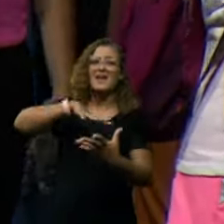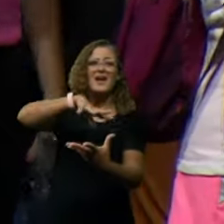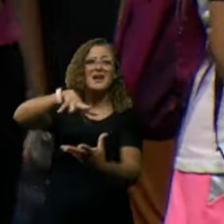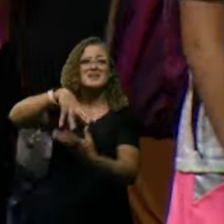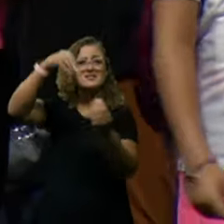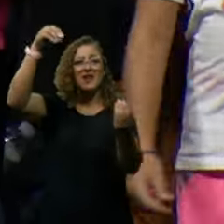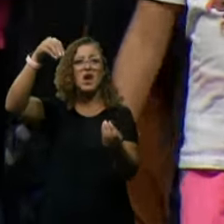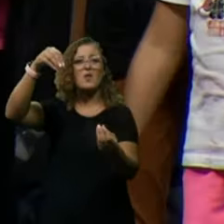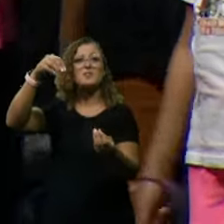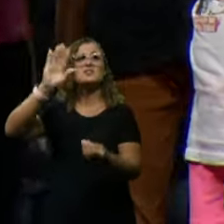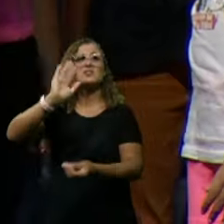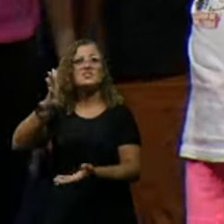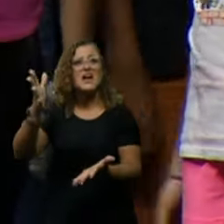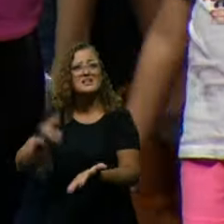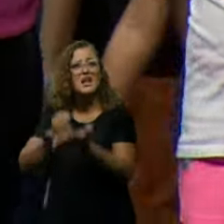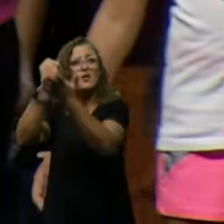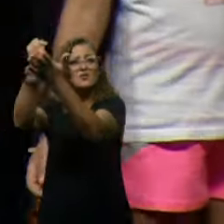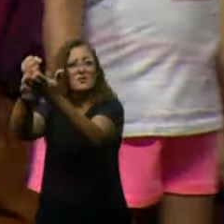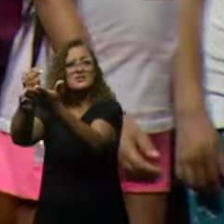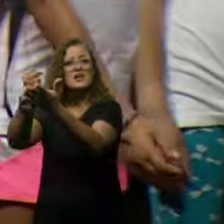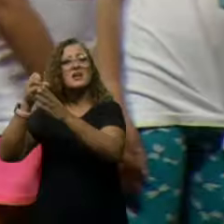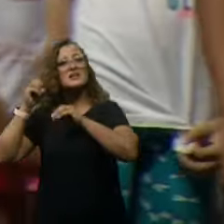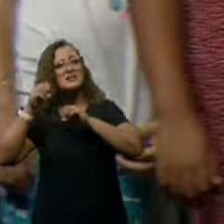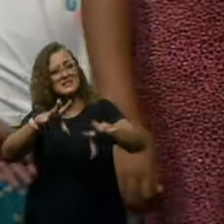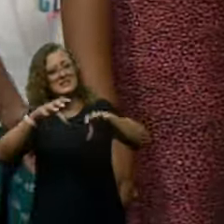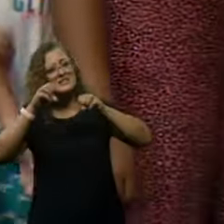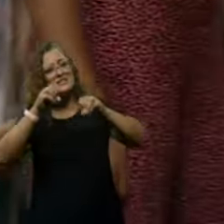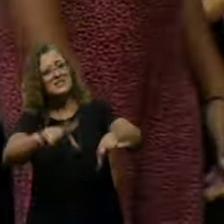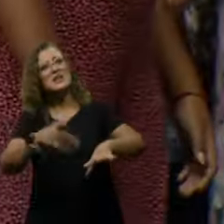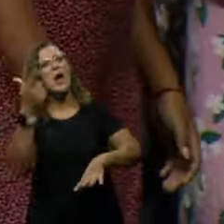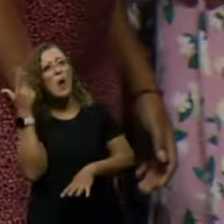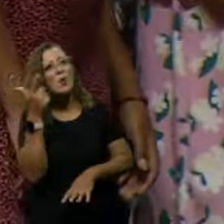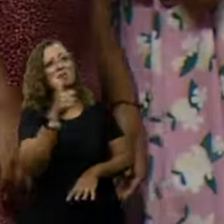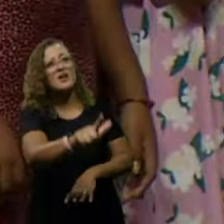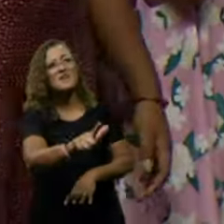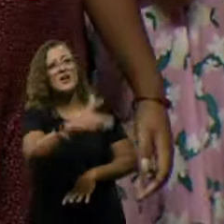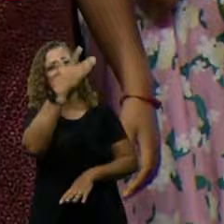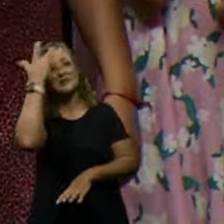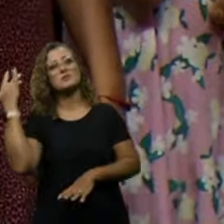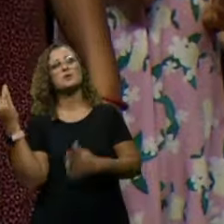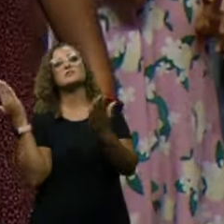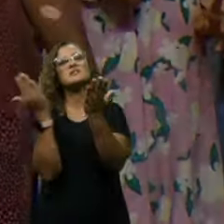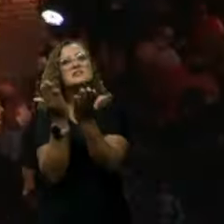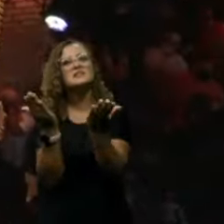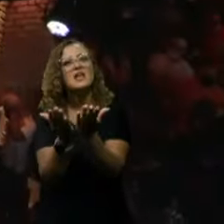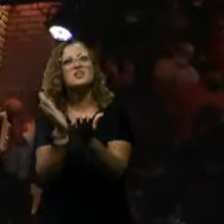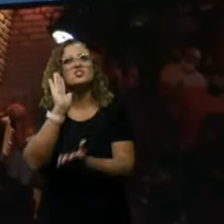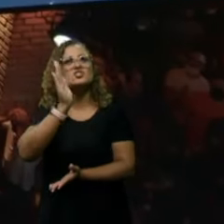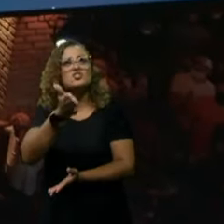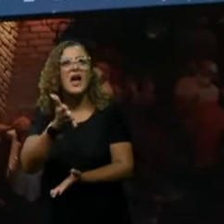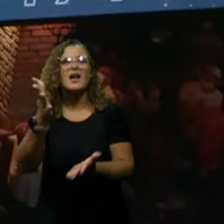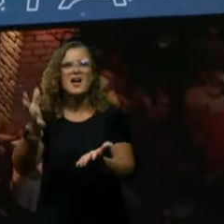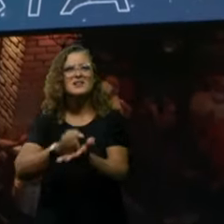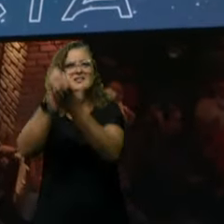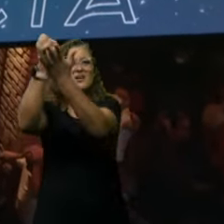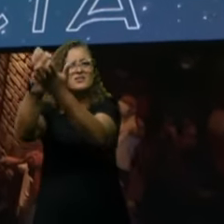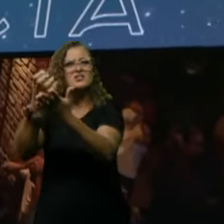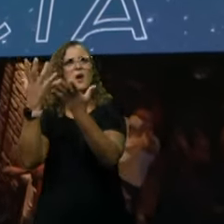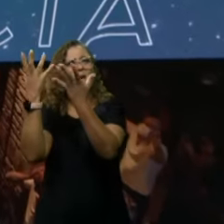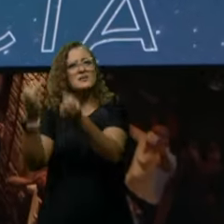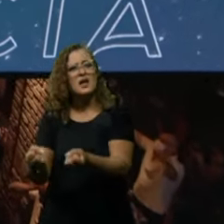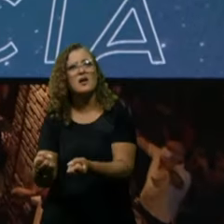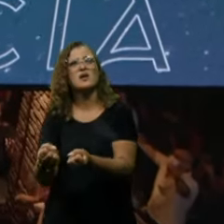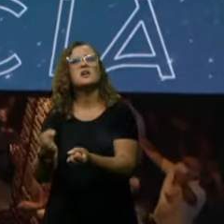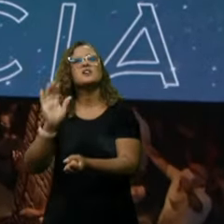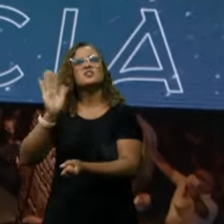já salvou ensina cada uma aqui que já te serve cada um aqui que já te reconheceu quando o único e